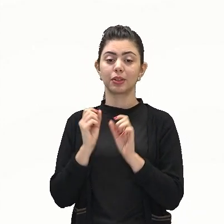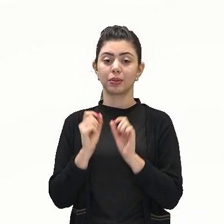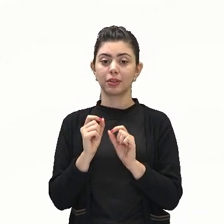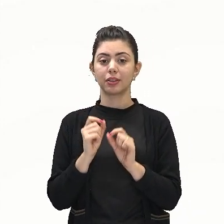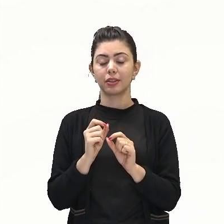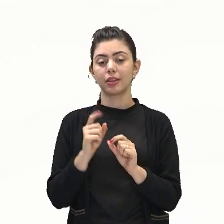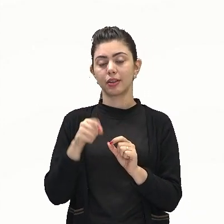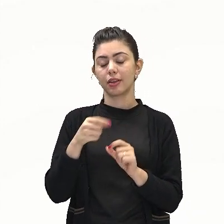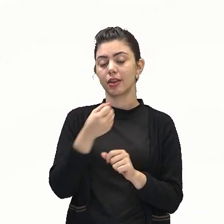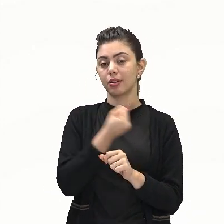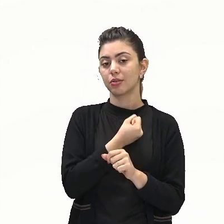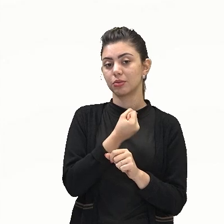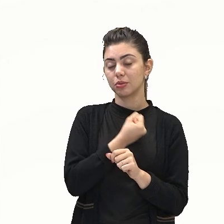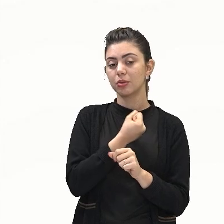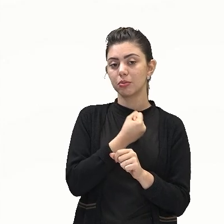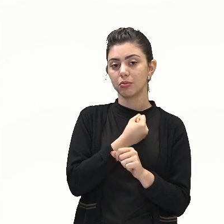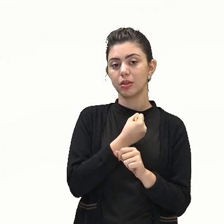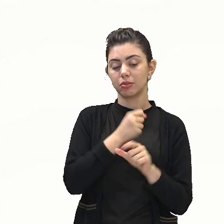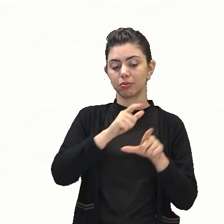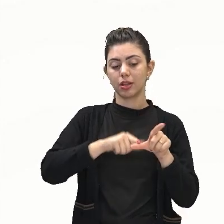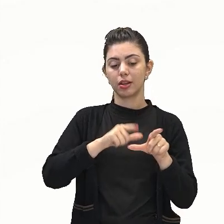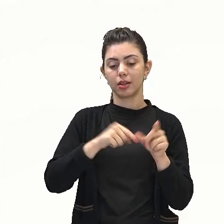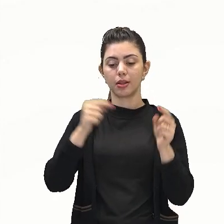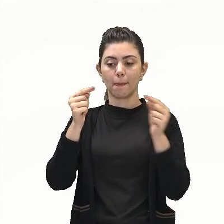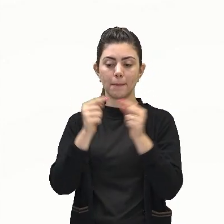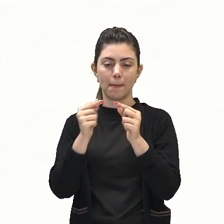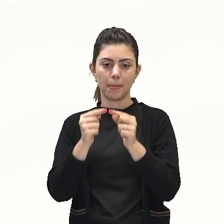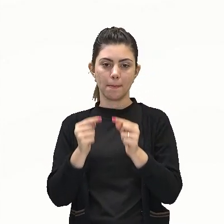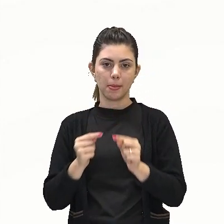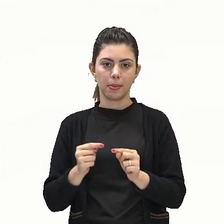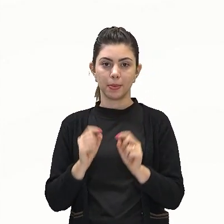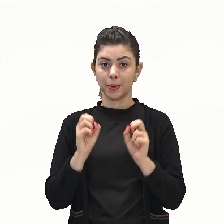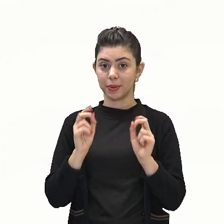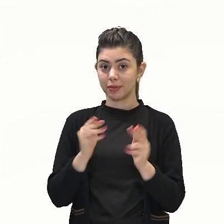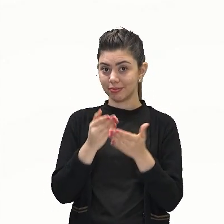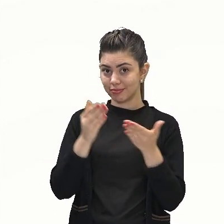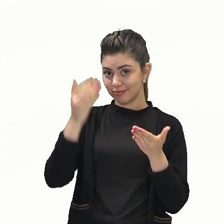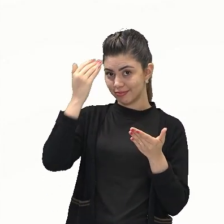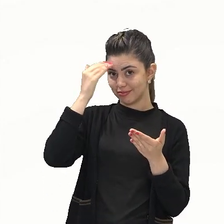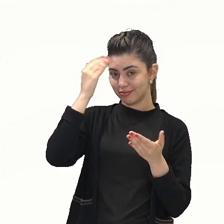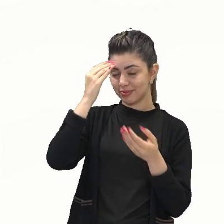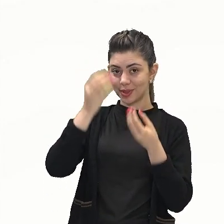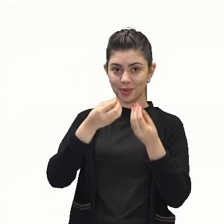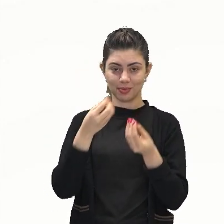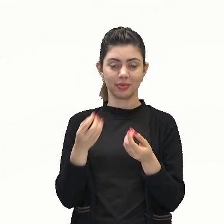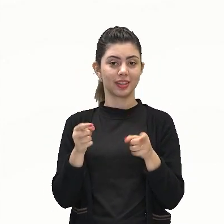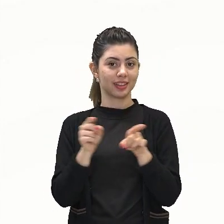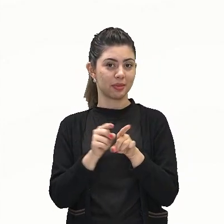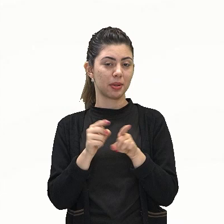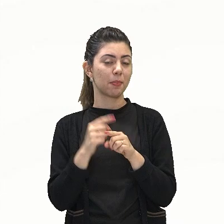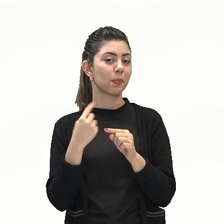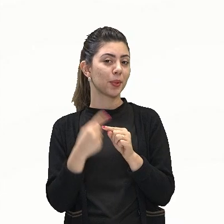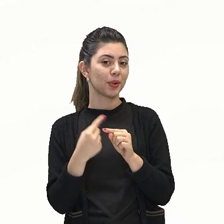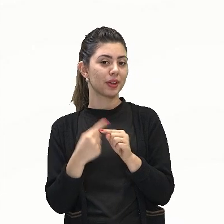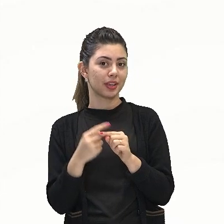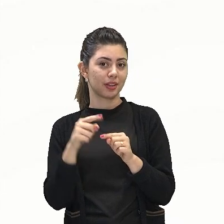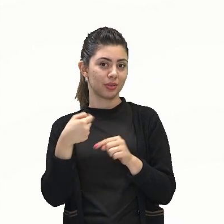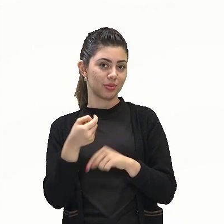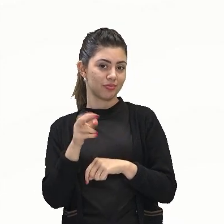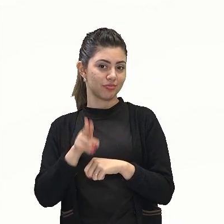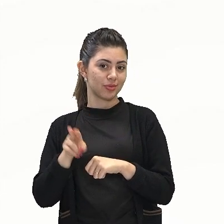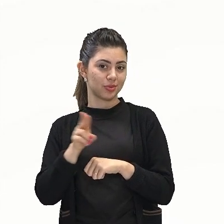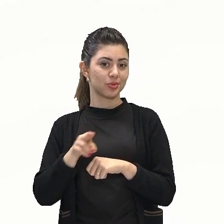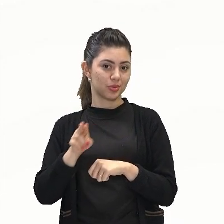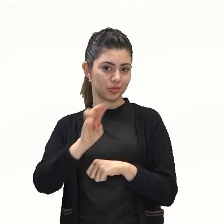valor numérico de cada uma das minhas letras. Entendido como é que funciona e para que serve o escalonamento? Certo?